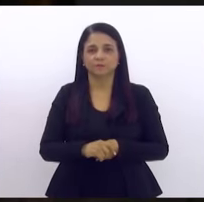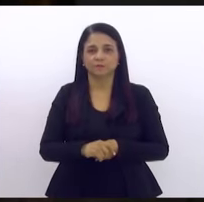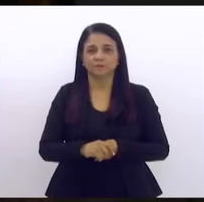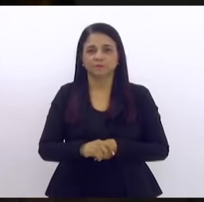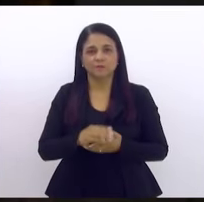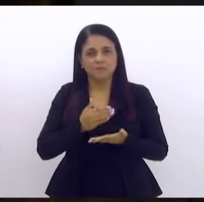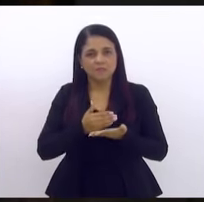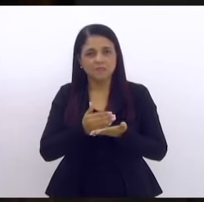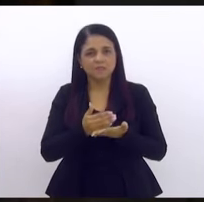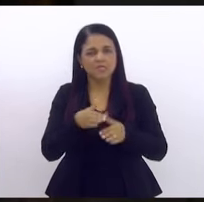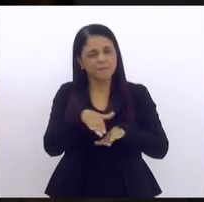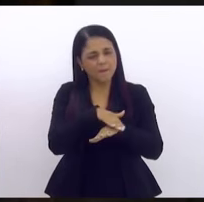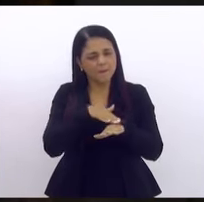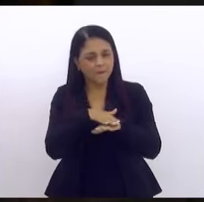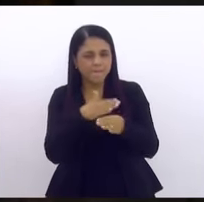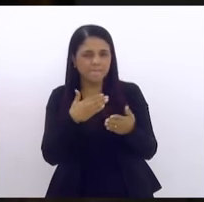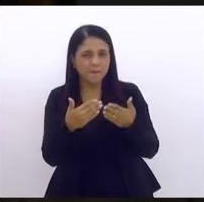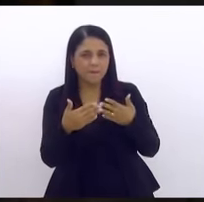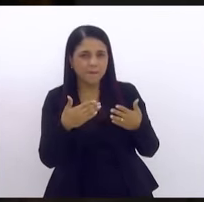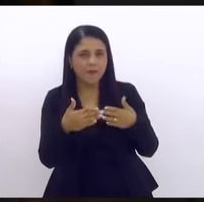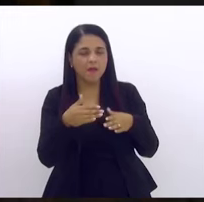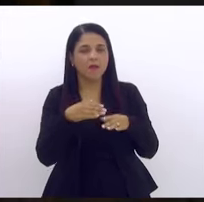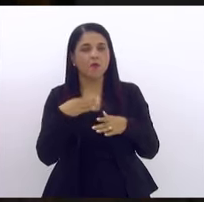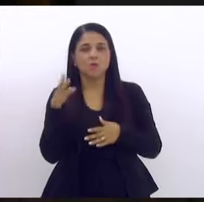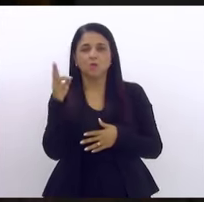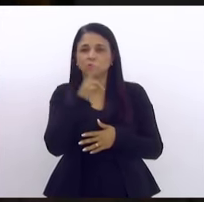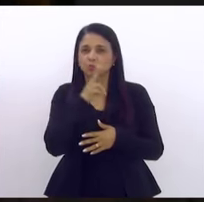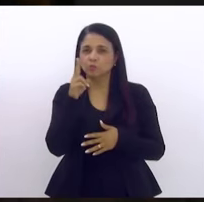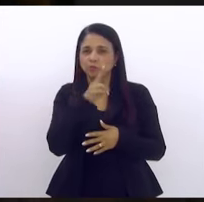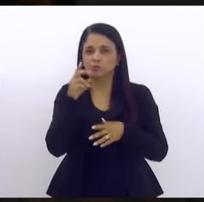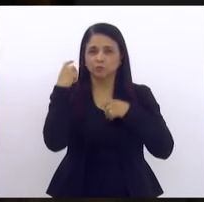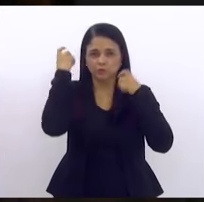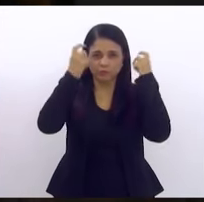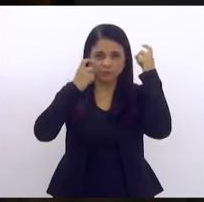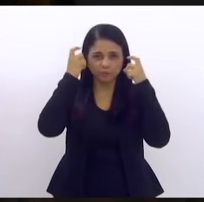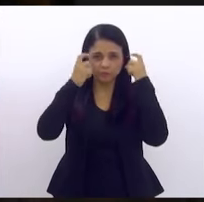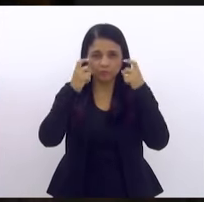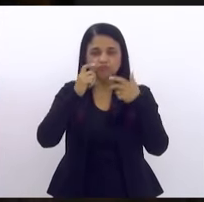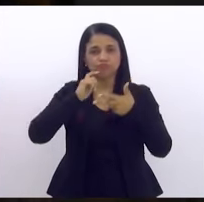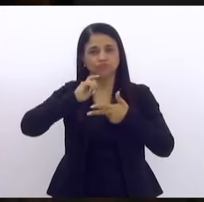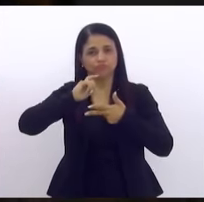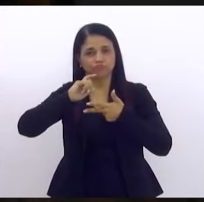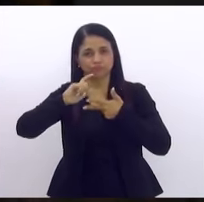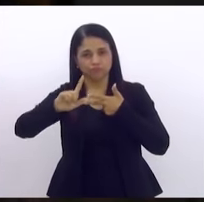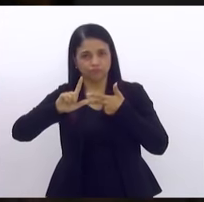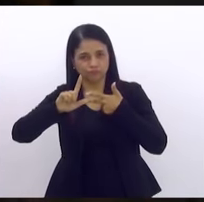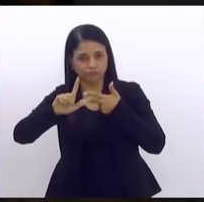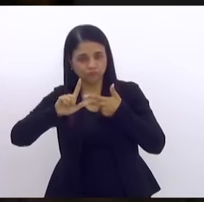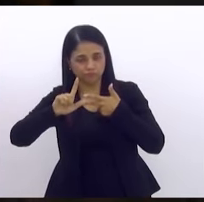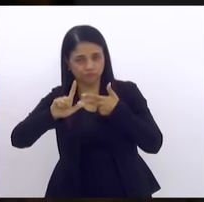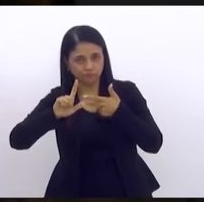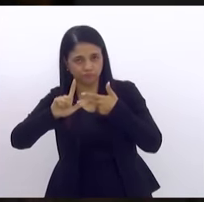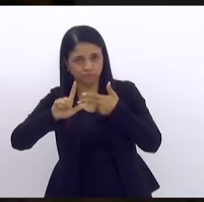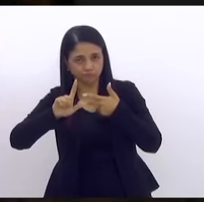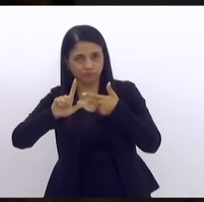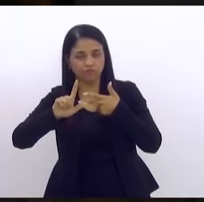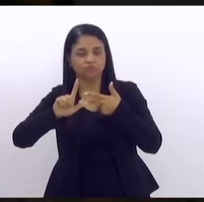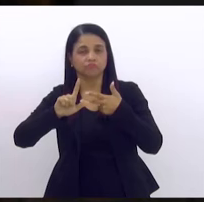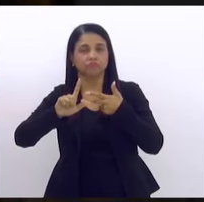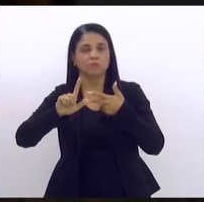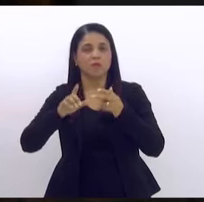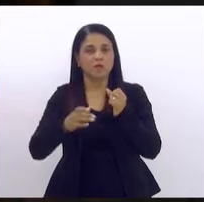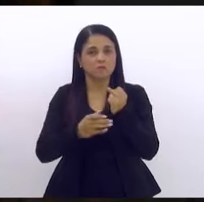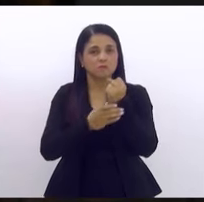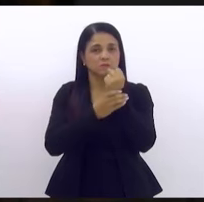já iniciar a conversa, tendo em vista um pouco da urgência, da preocupação do Poder Legislativo para que a